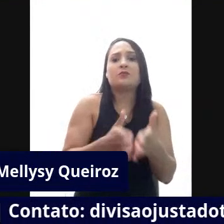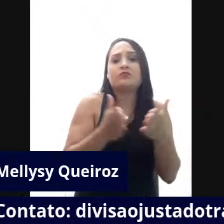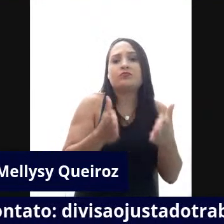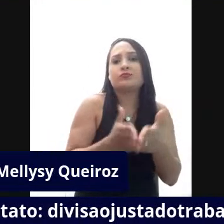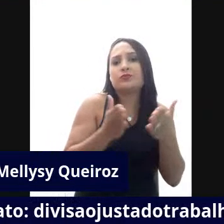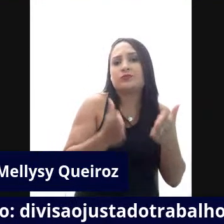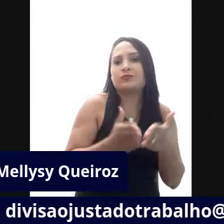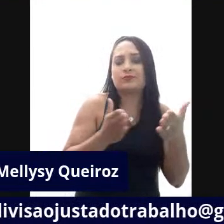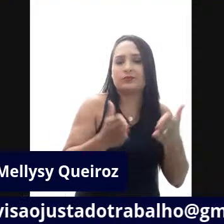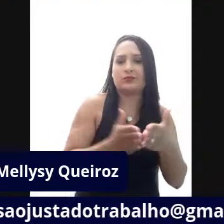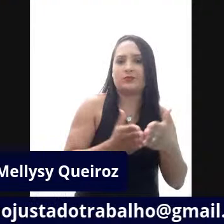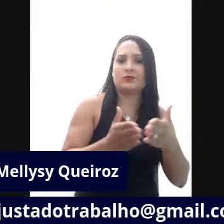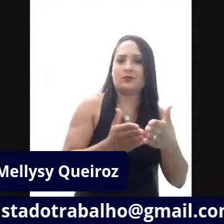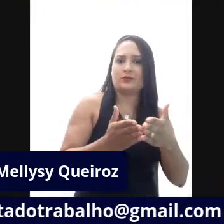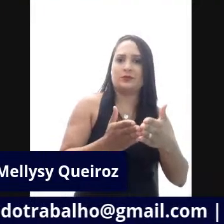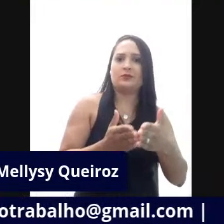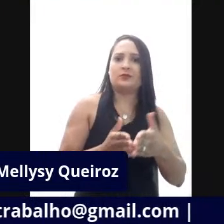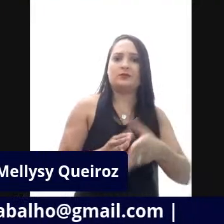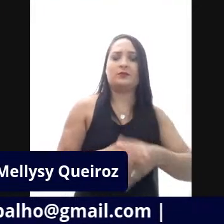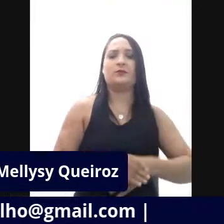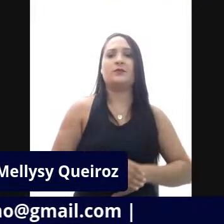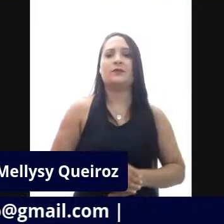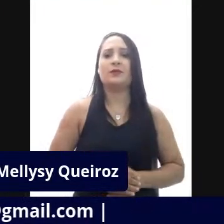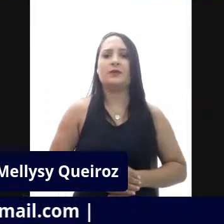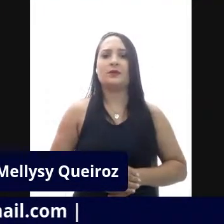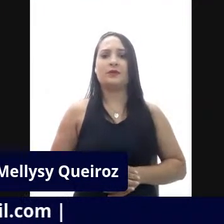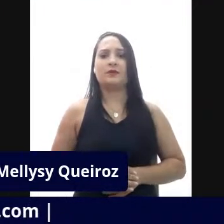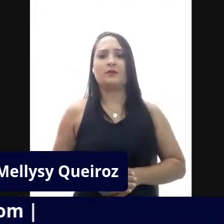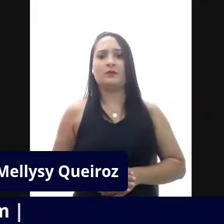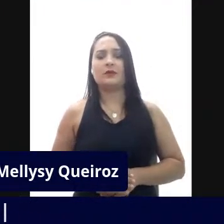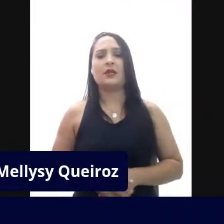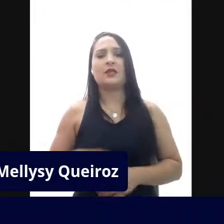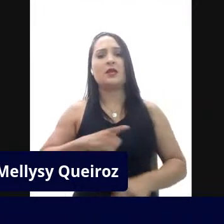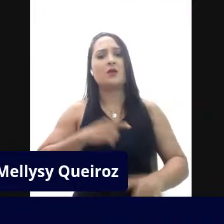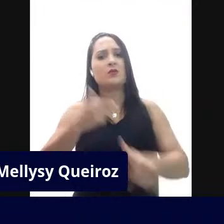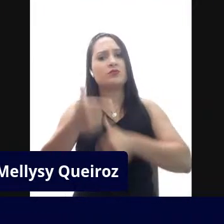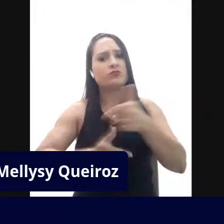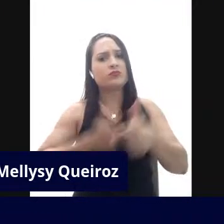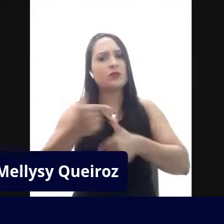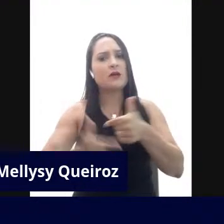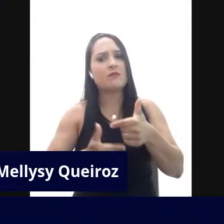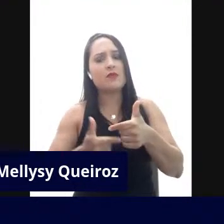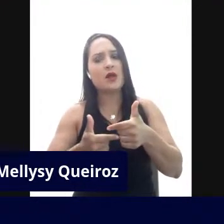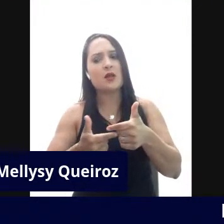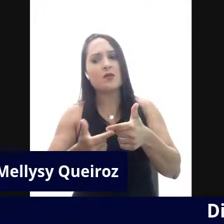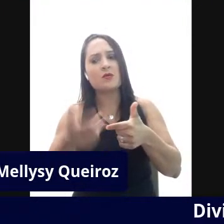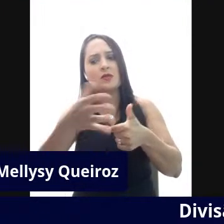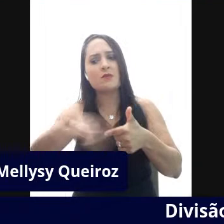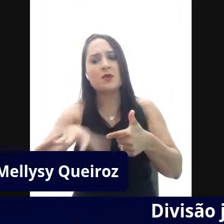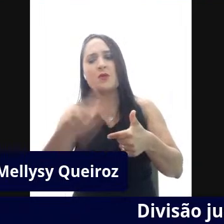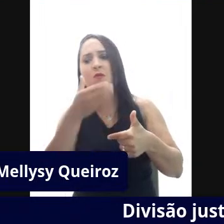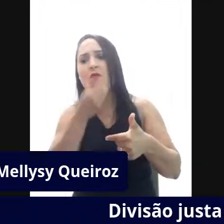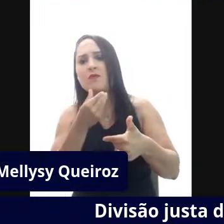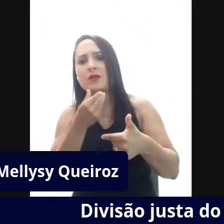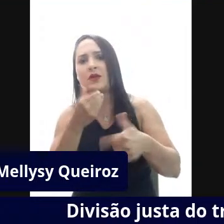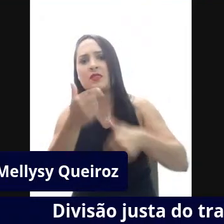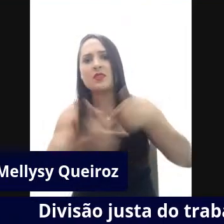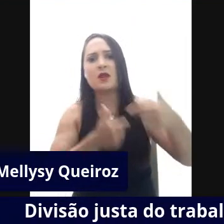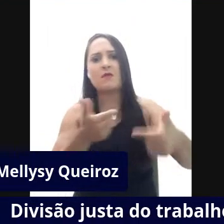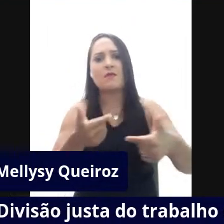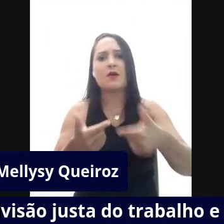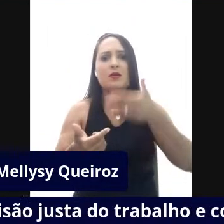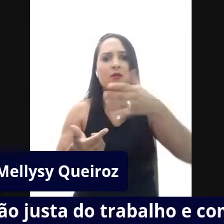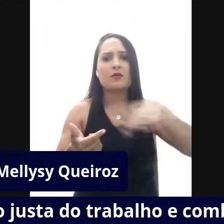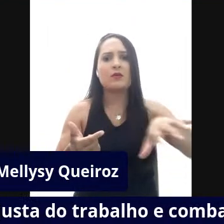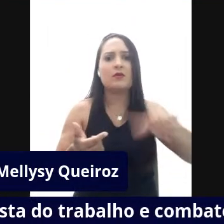esses estereótipos de gênero, né, daquilo que é um trabalho de homem, daquilo que é trabalho de mulher. O trabalho de mulher, ele